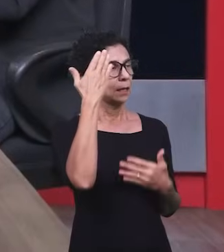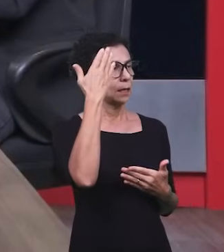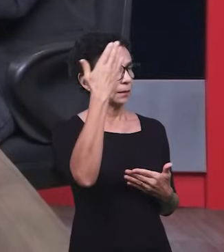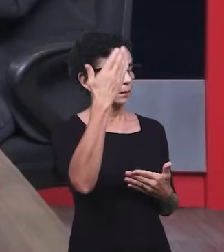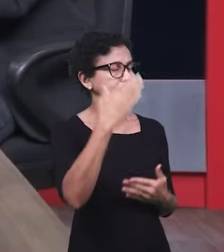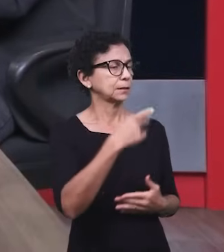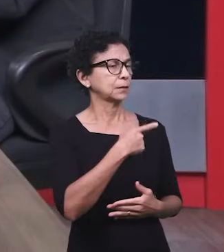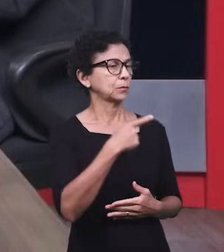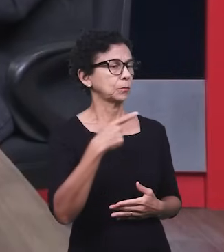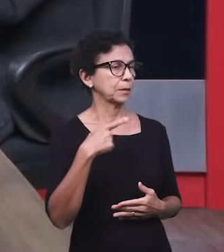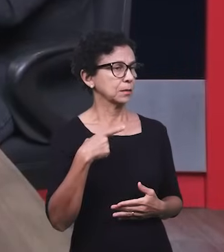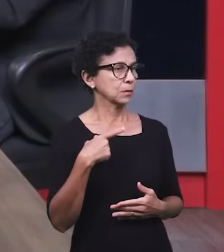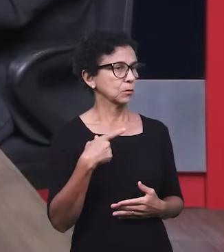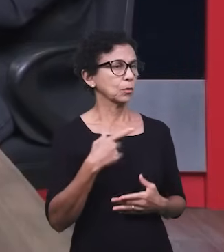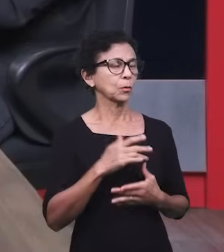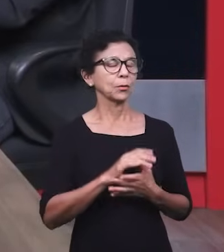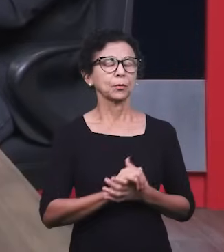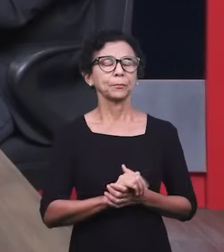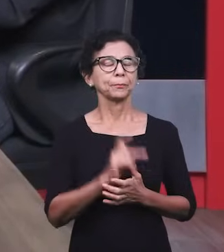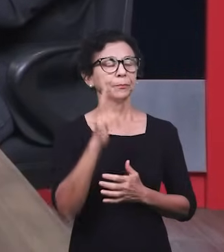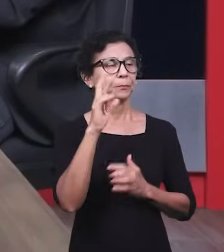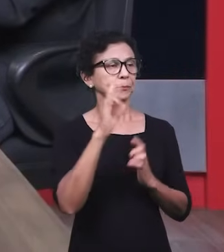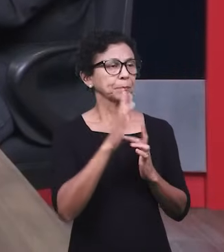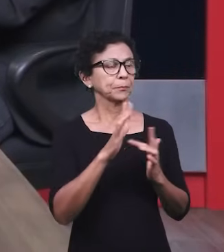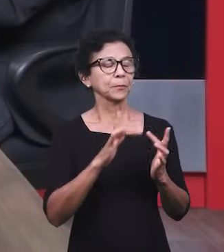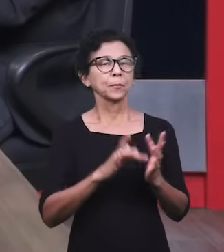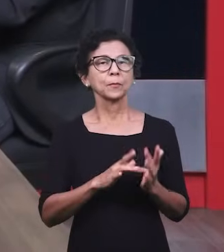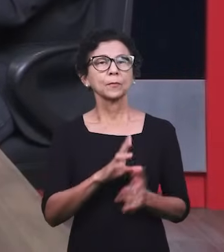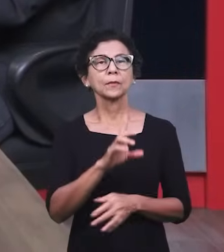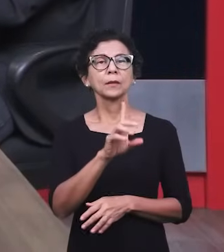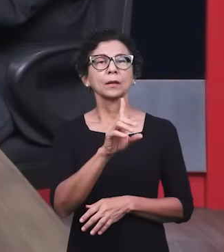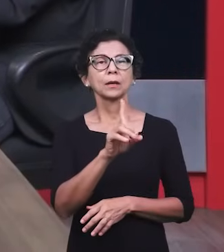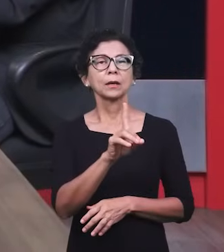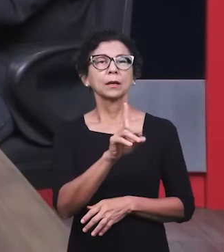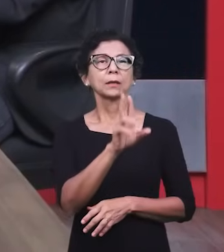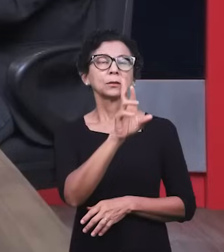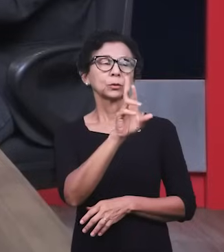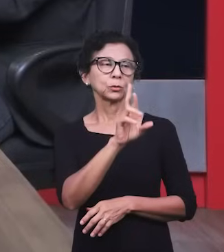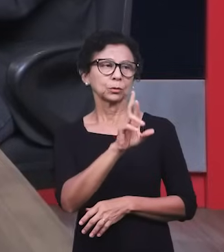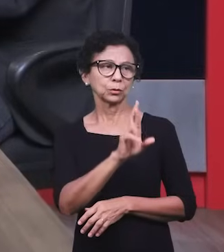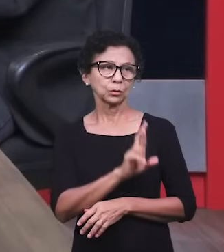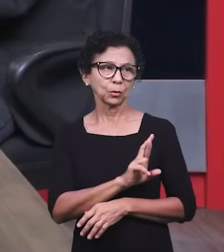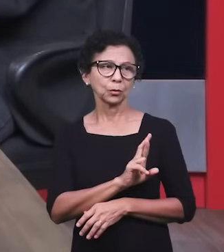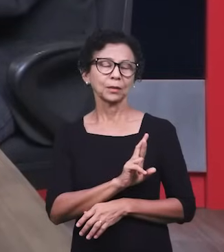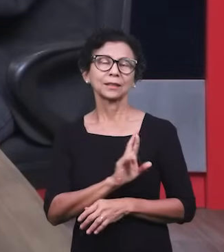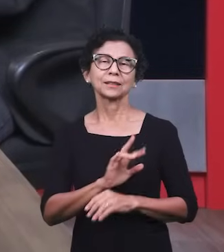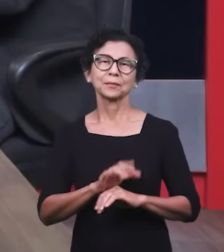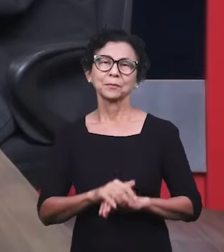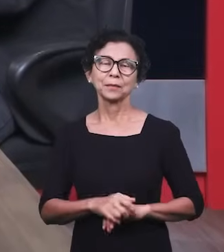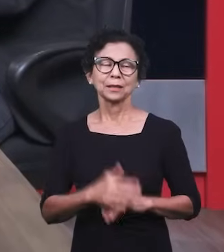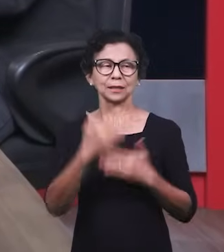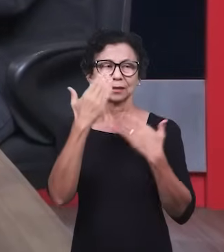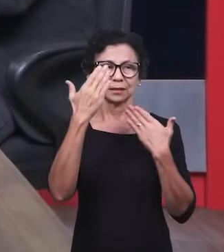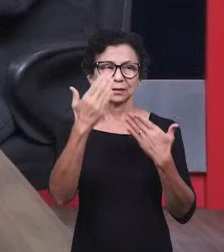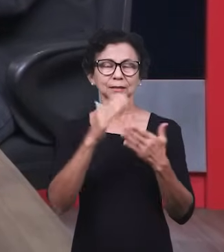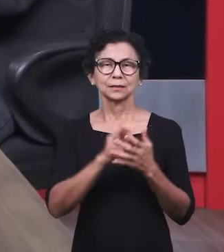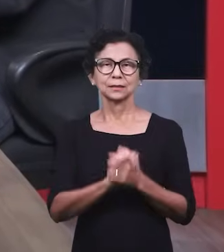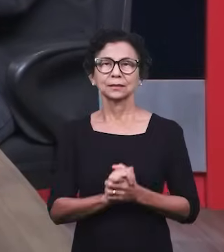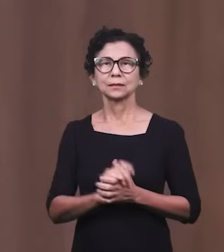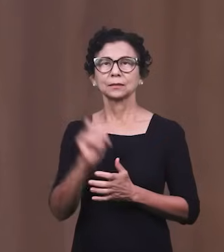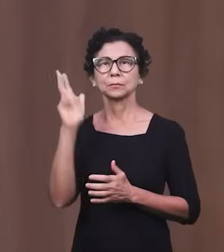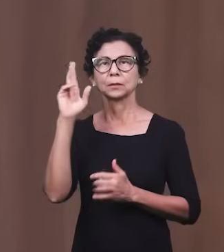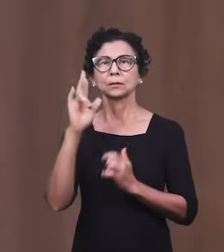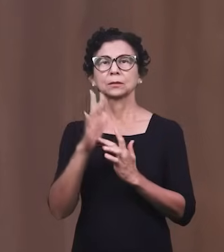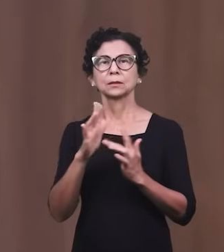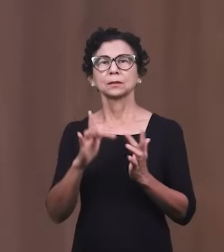Senhor paz do Senhor Doutora Gislane seja sempre bem-vinda e até a próxima oportunidade obada Eu que agradeço a paz do Senhor amém eu quero